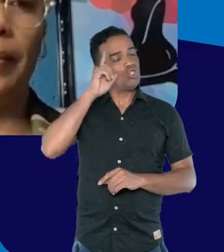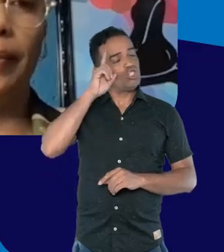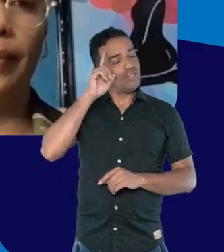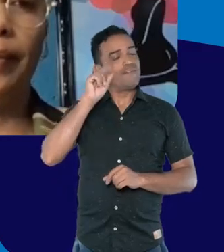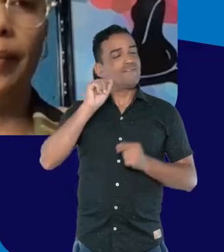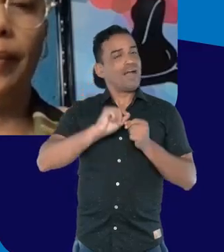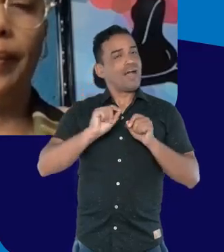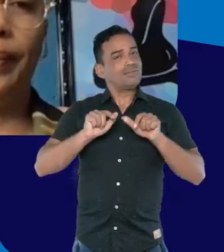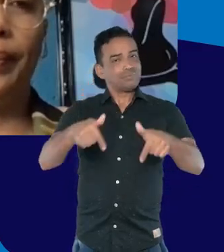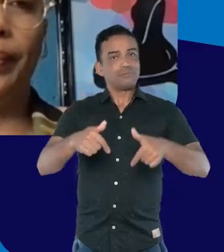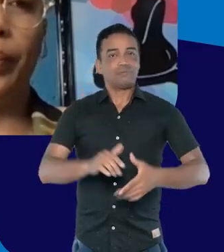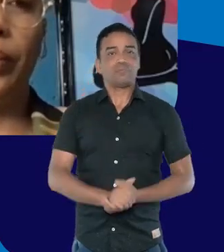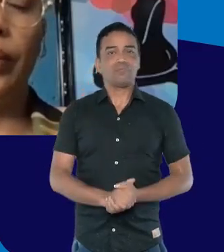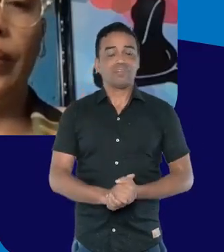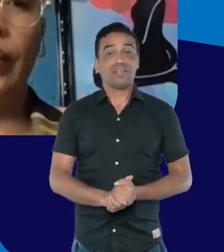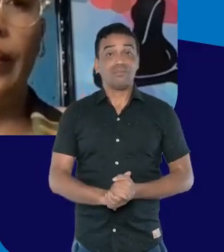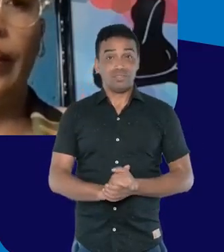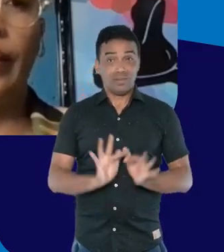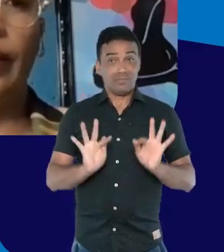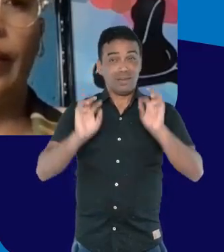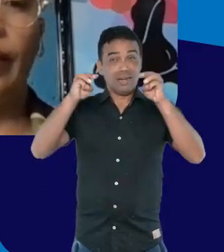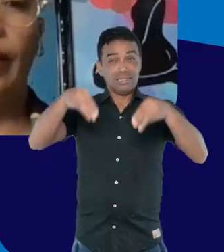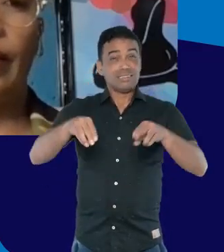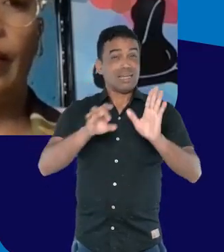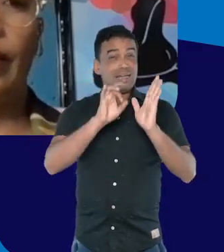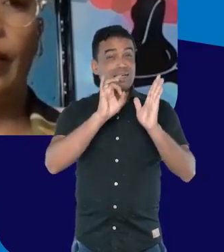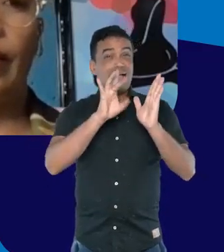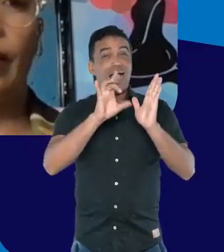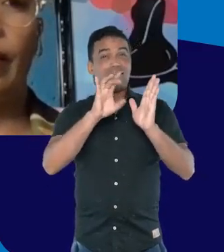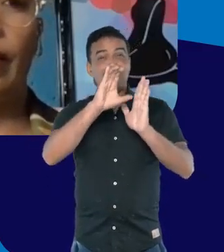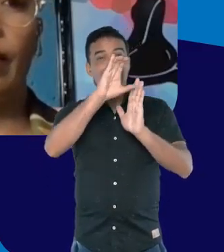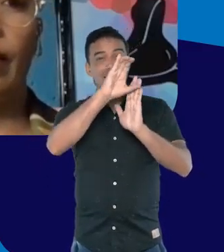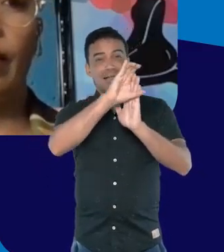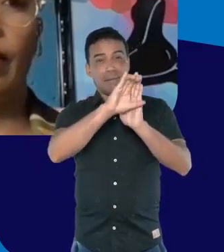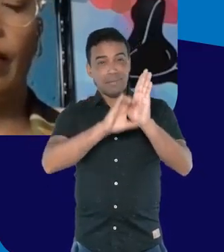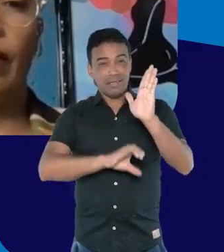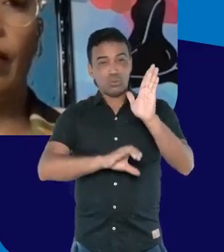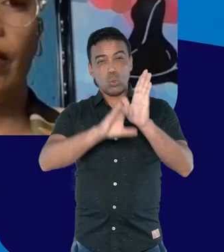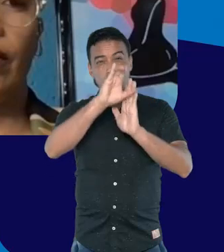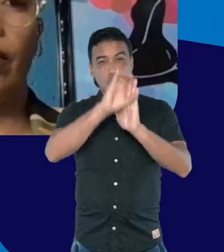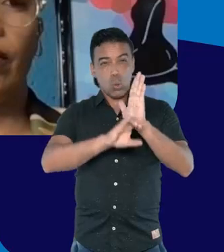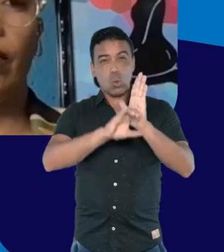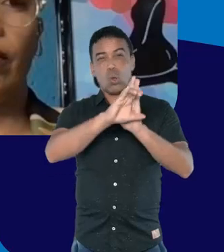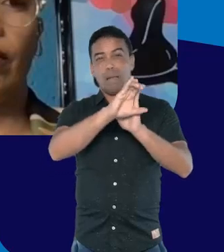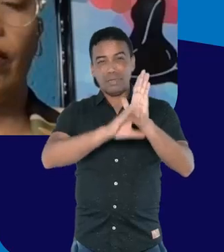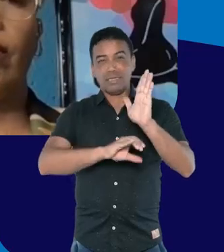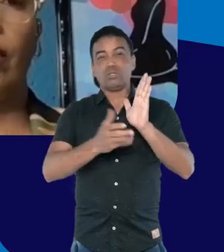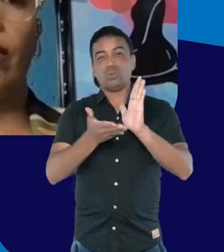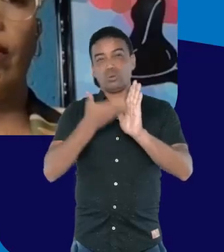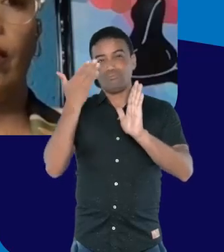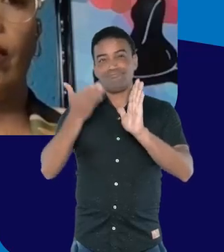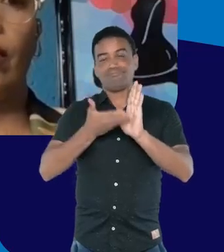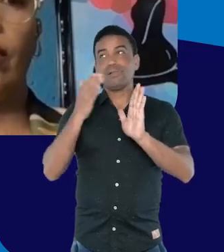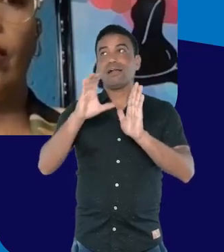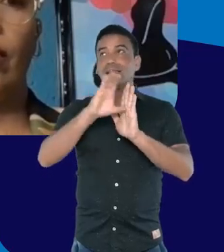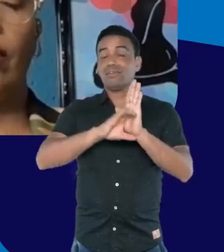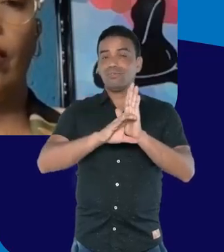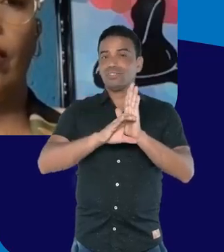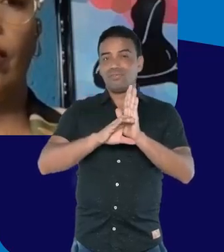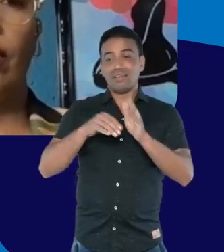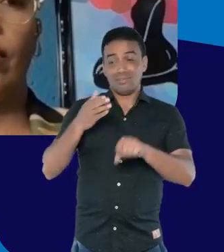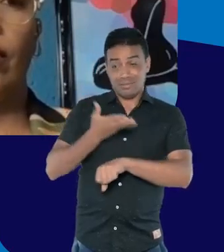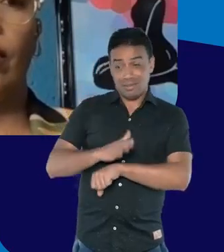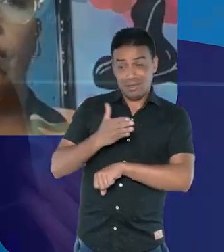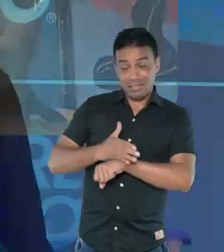cotidianamente. E você encerra cada capítulo do livro com alguns exercícios de reflexão